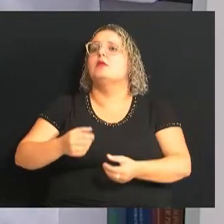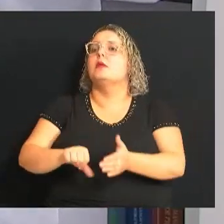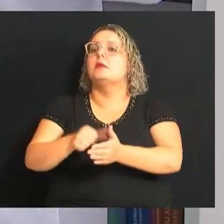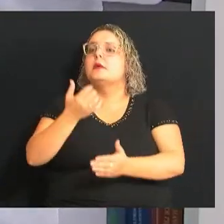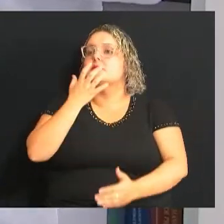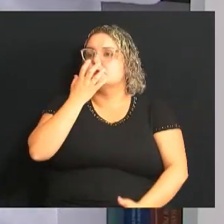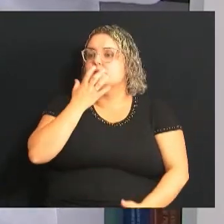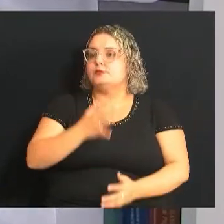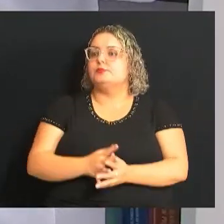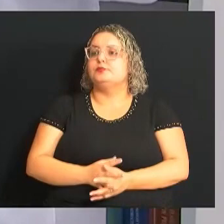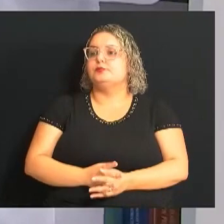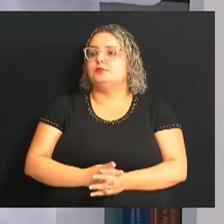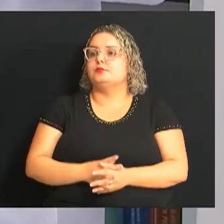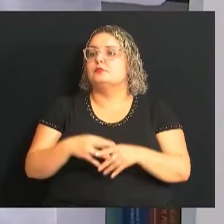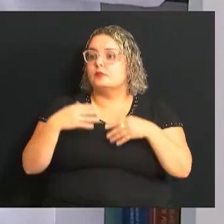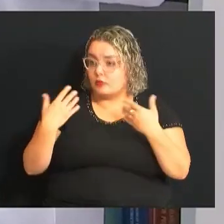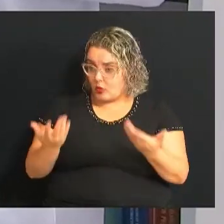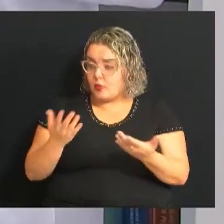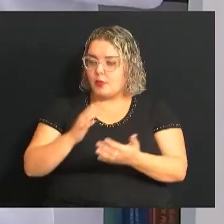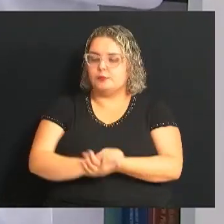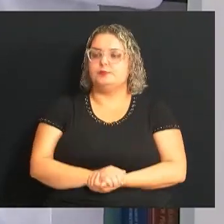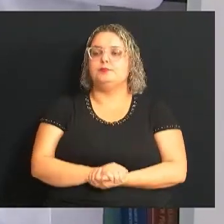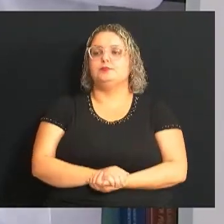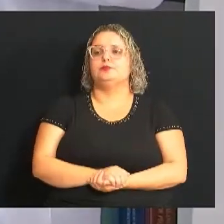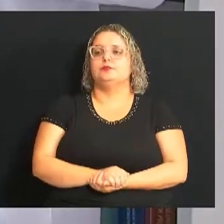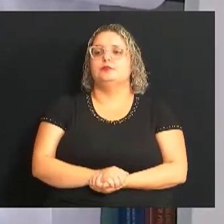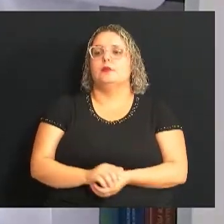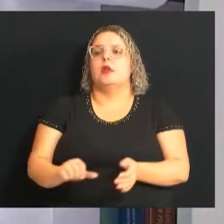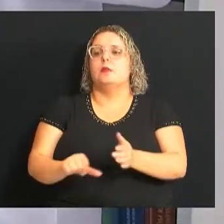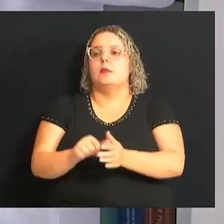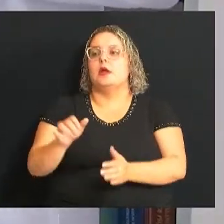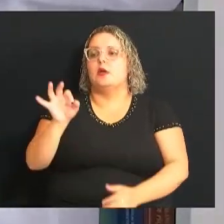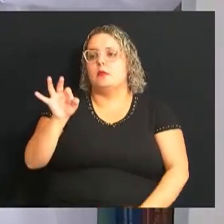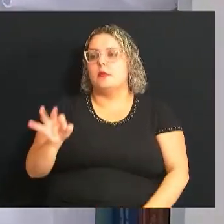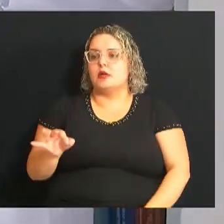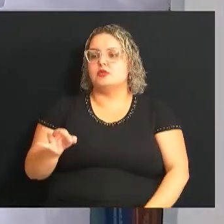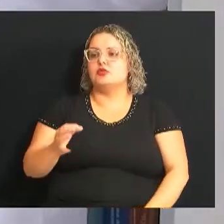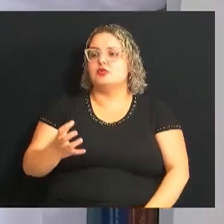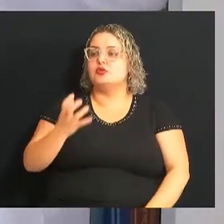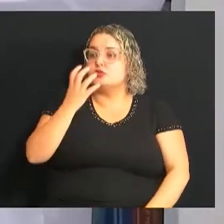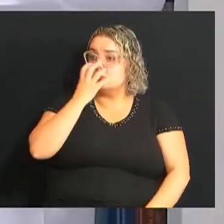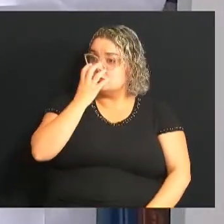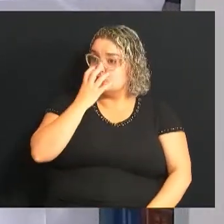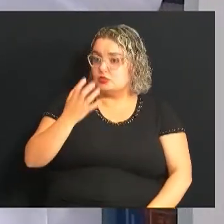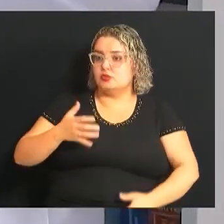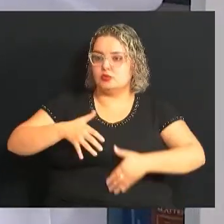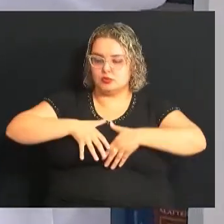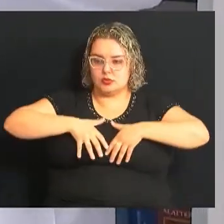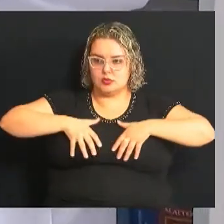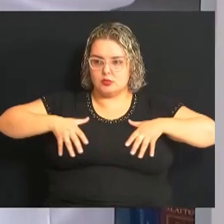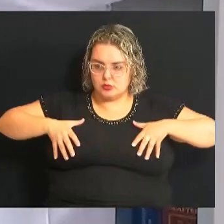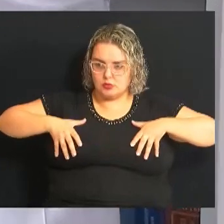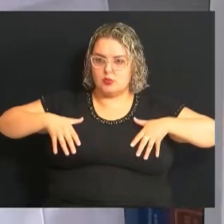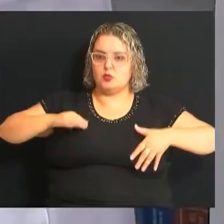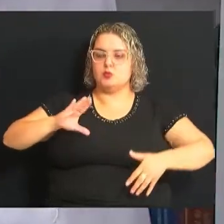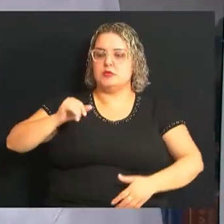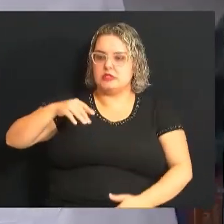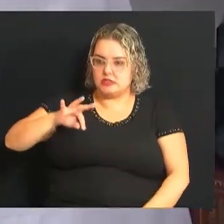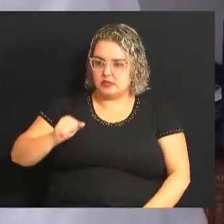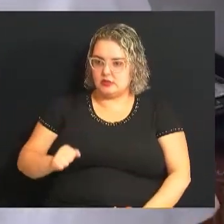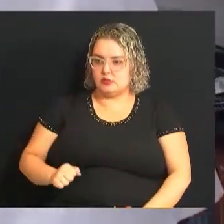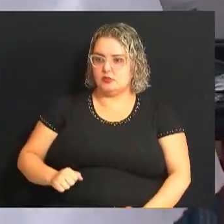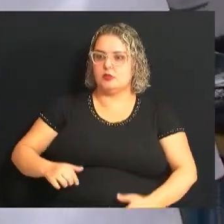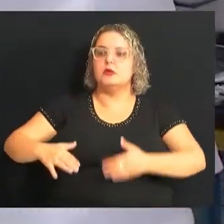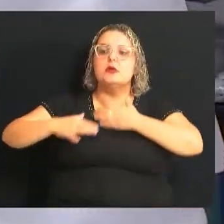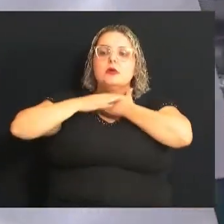Sim. Bom, vamos lá. A maior parte dos cães em si, eles vão, né, no cinto de segurança. Então, no lugar da guia, a